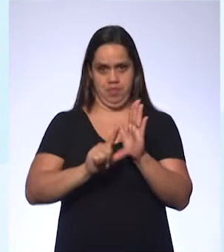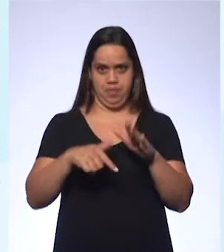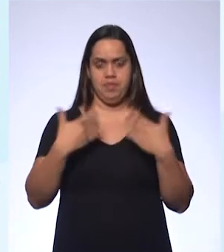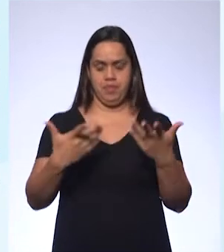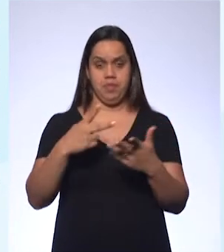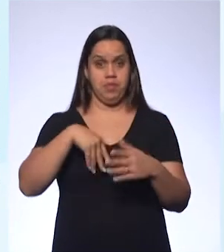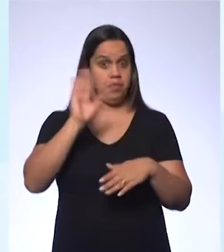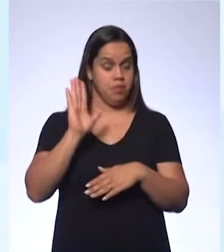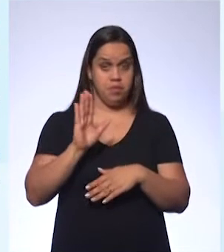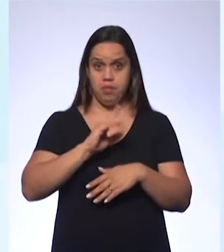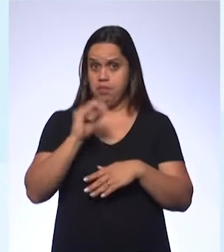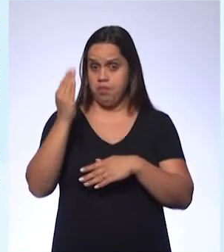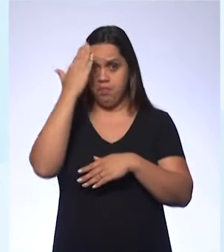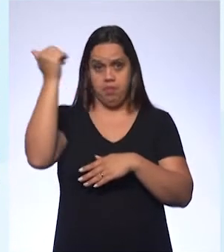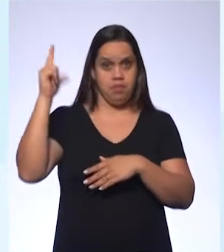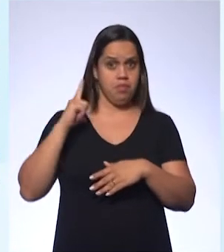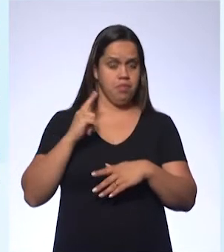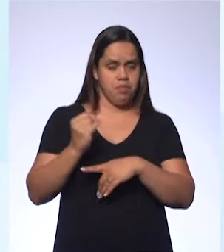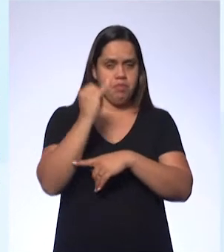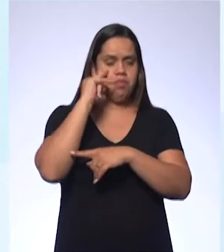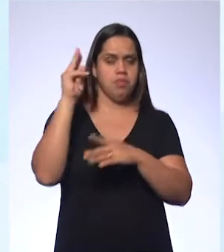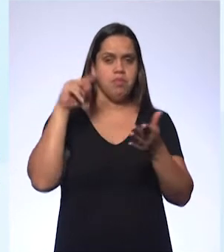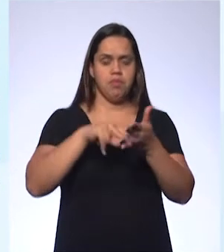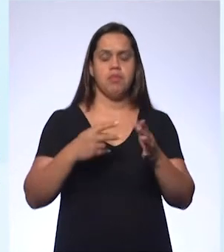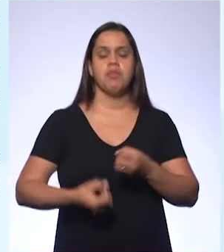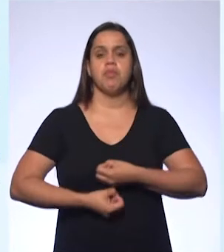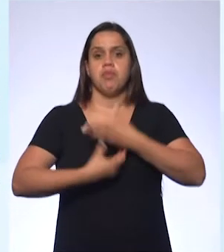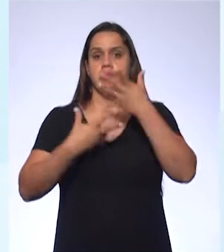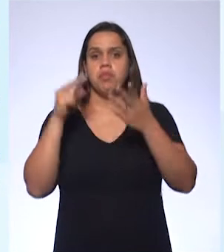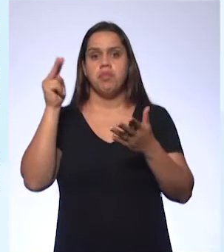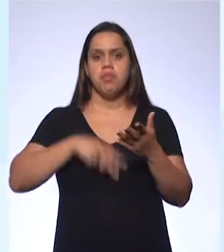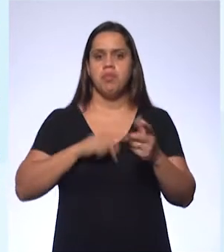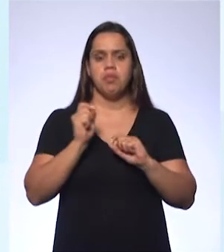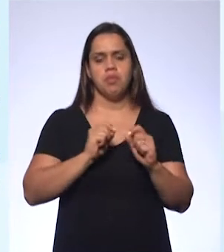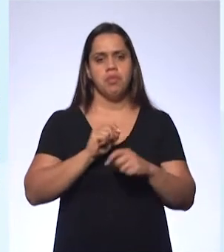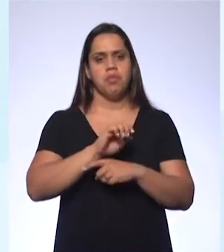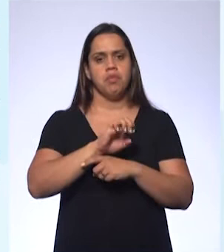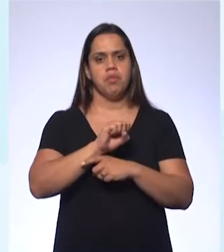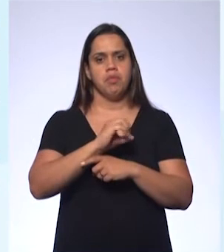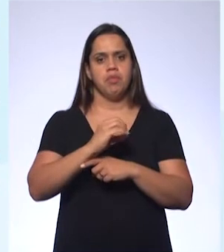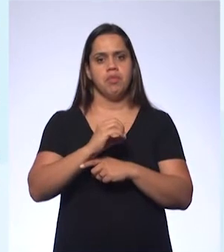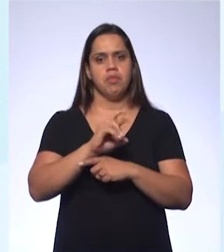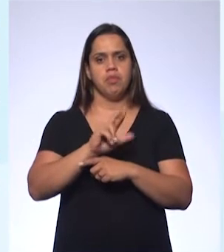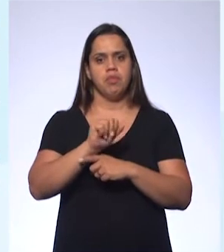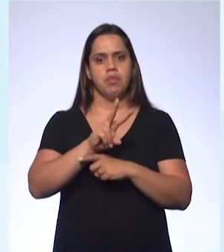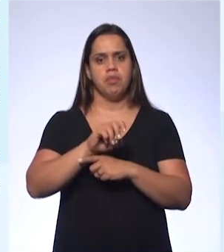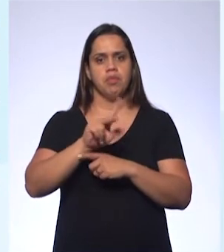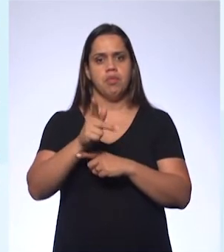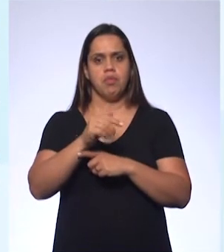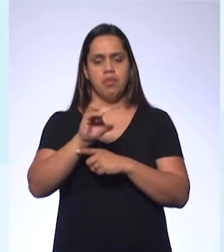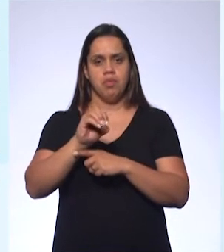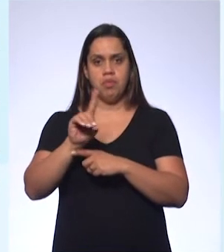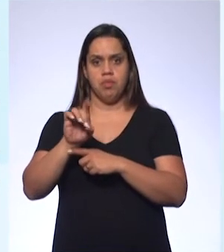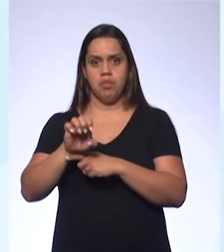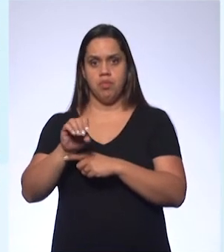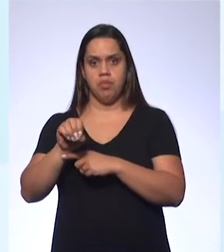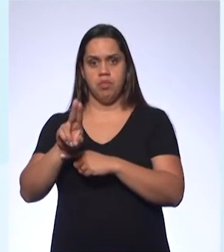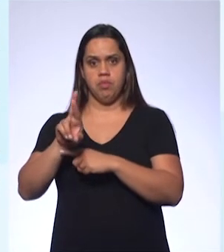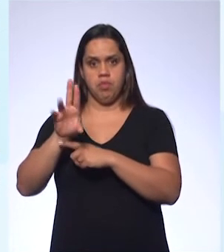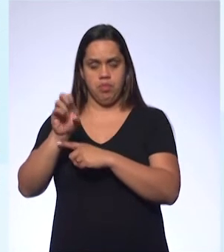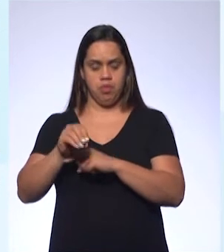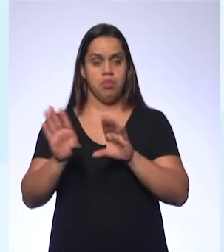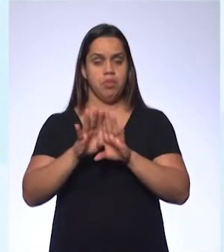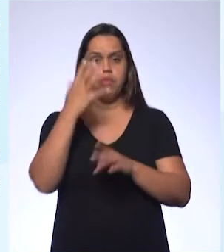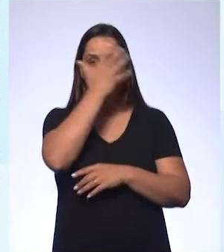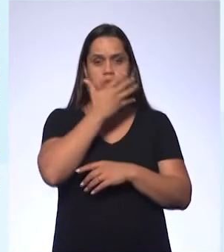as obras mais célebres dele estão os poemas, né, O Escaravelho de Ouro e o romance Memórias Sentimentais